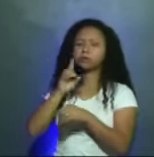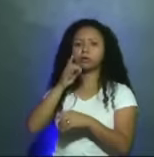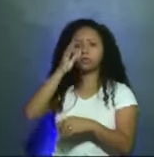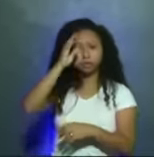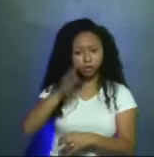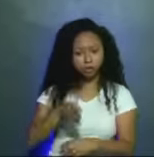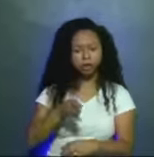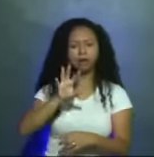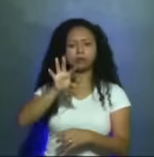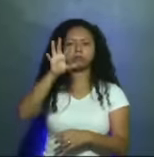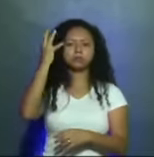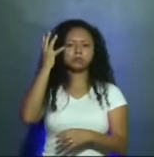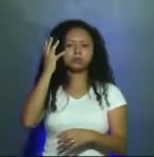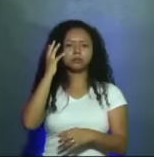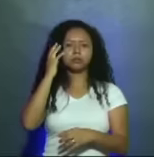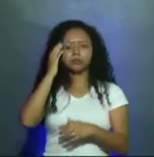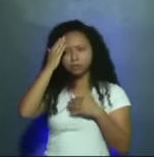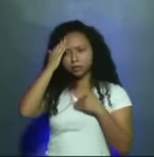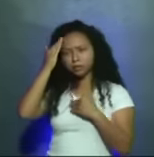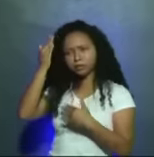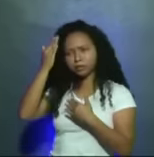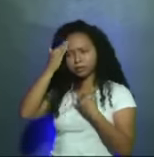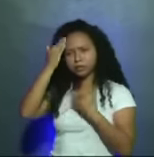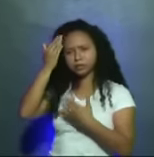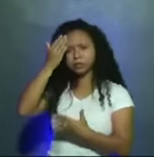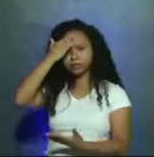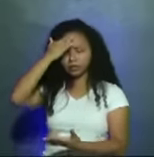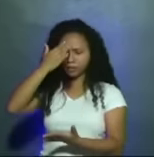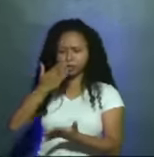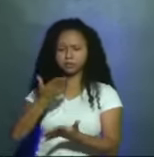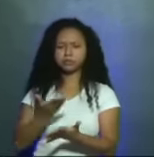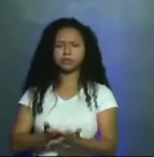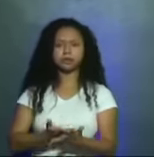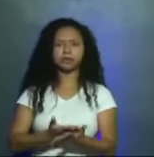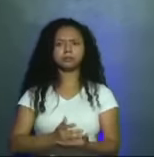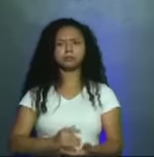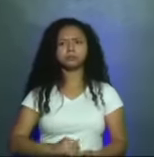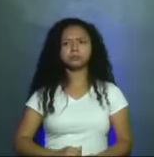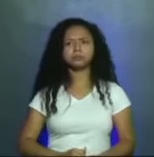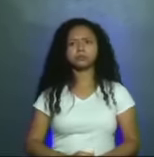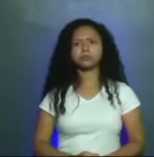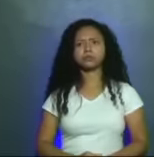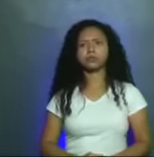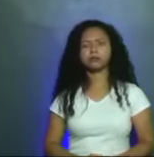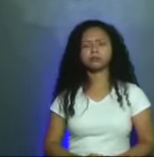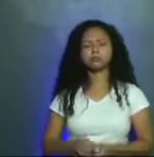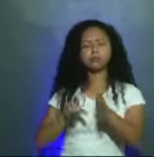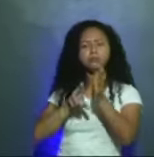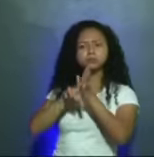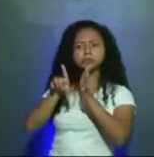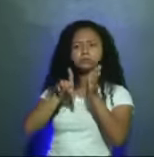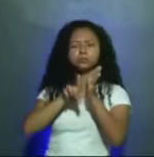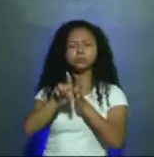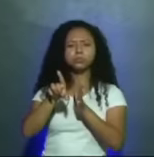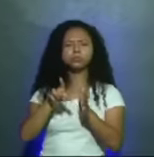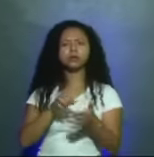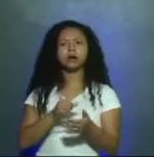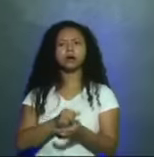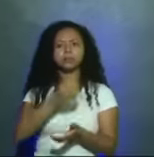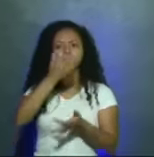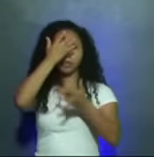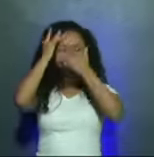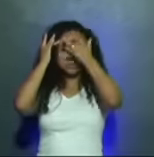vai estar tomando posse da sua cura. Podem começar, queridos. Já podem ir. Quero que você pergunte para a pessoa qual é o pedido dela.